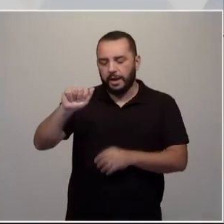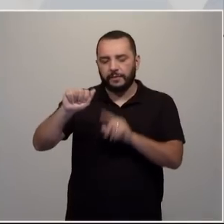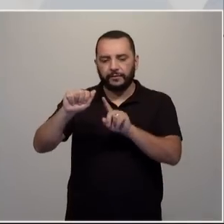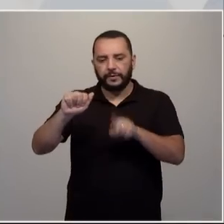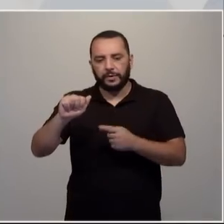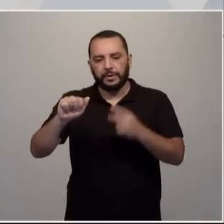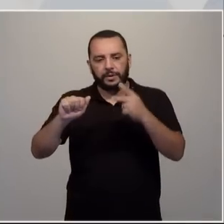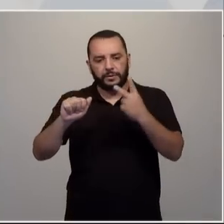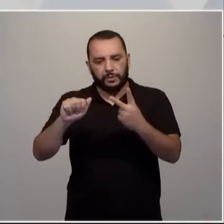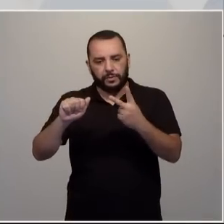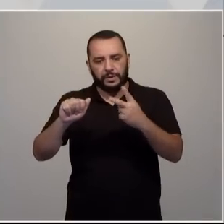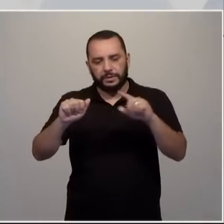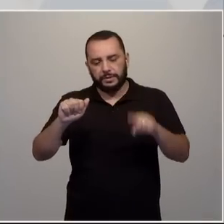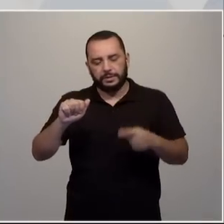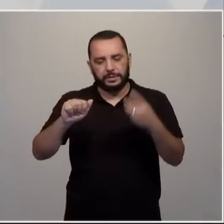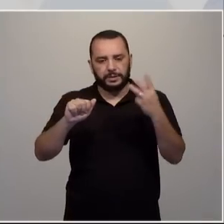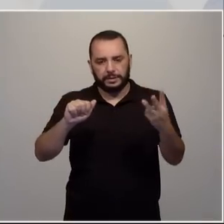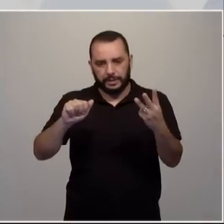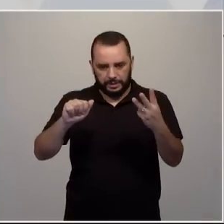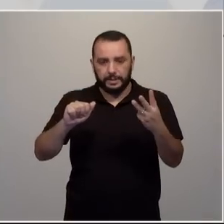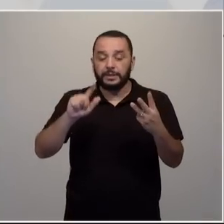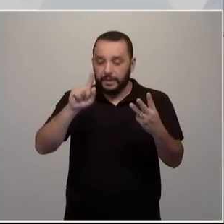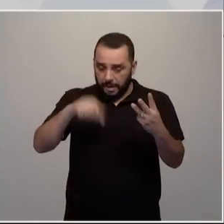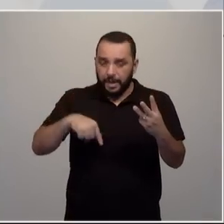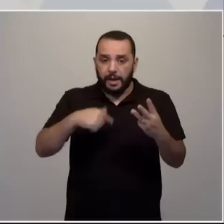ao vetor 1 menos 5B,